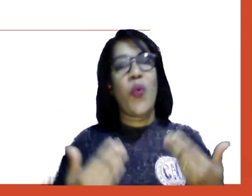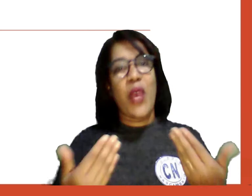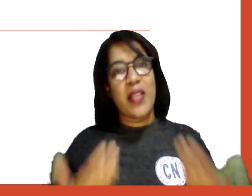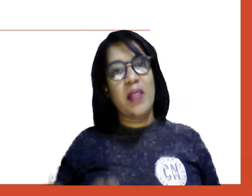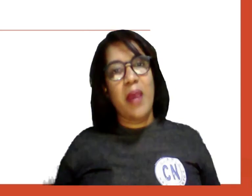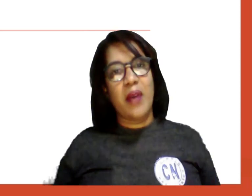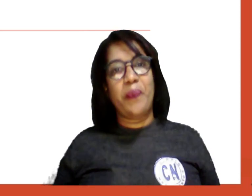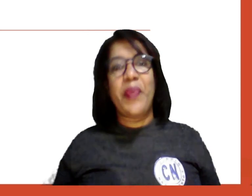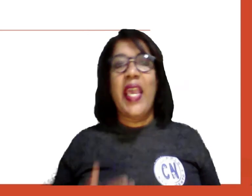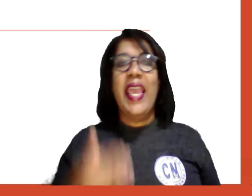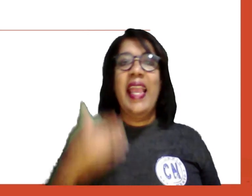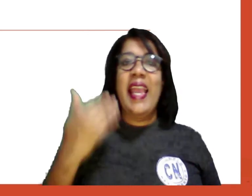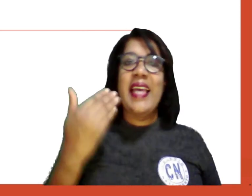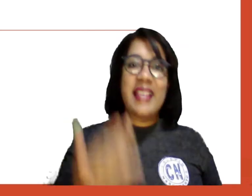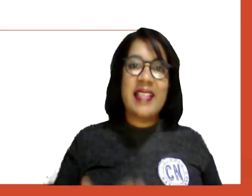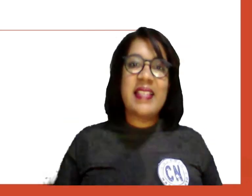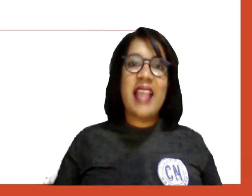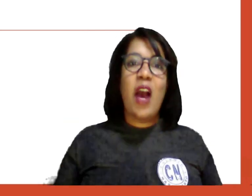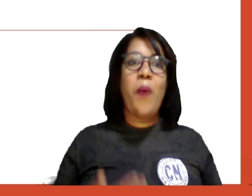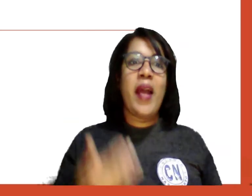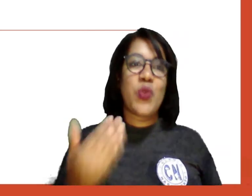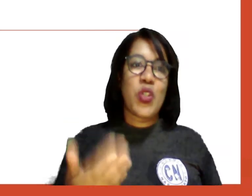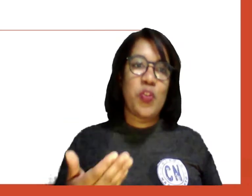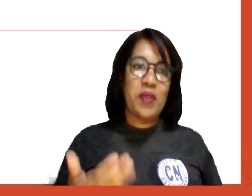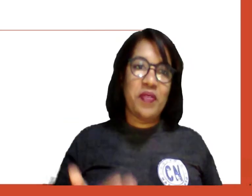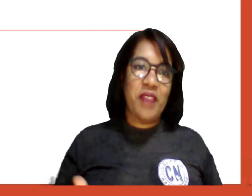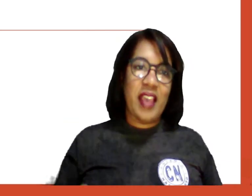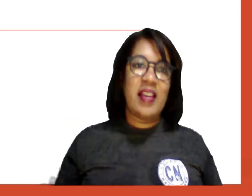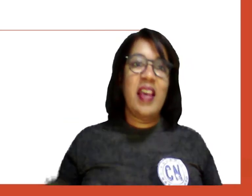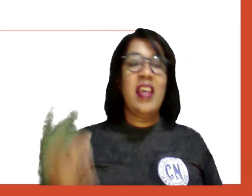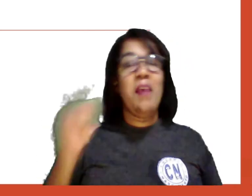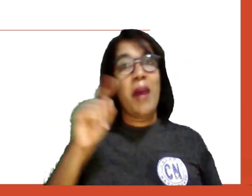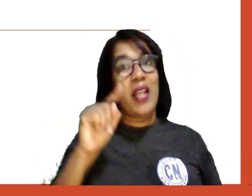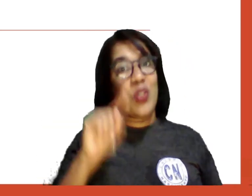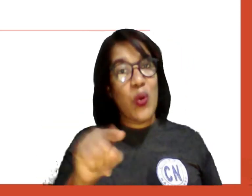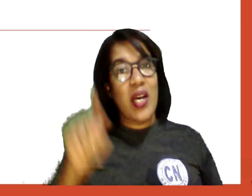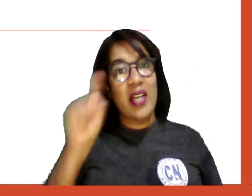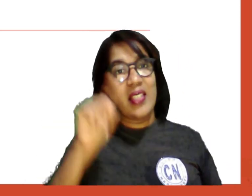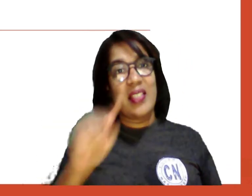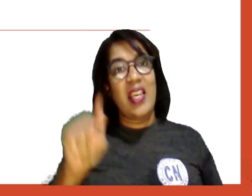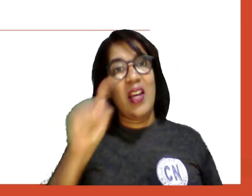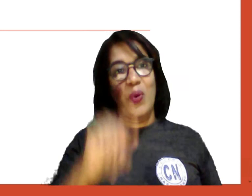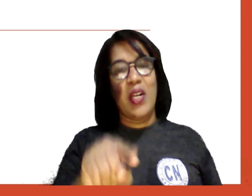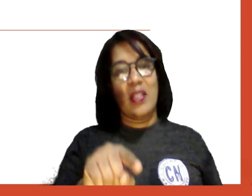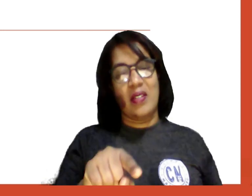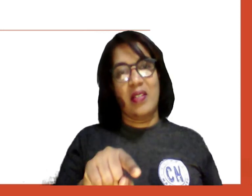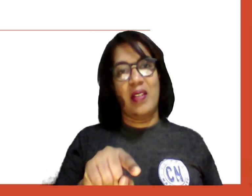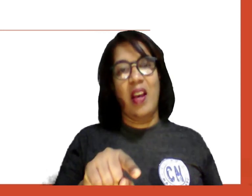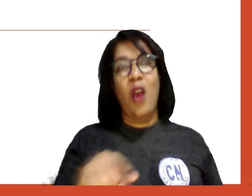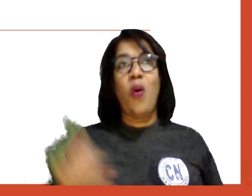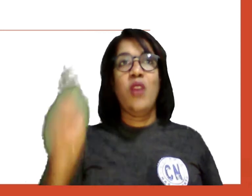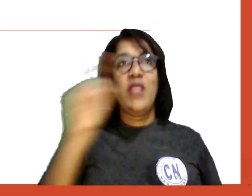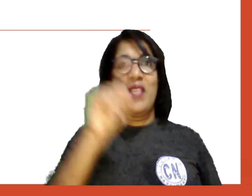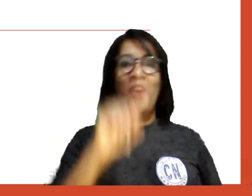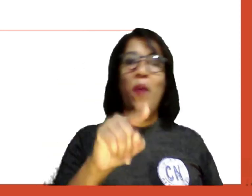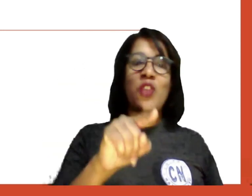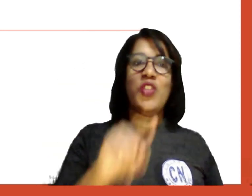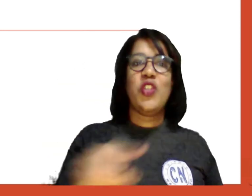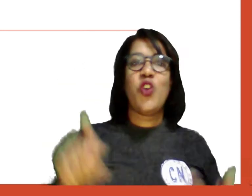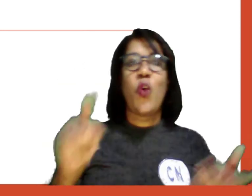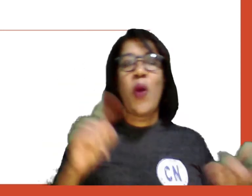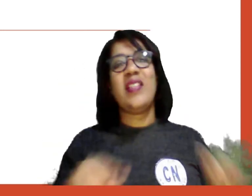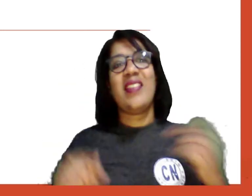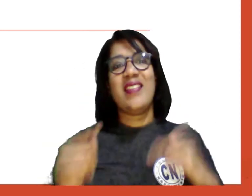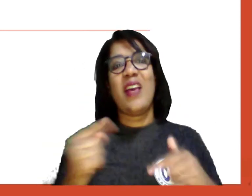relacionando com o conhecimento. Ele é essencial para a sua sobrevivência e para a sua segurança. Quando você vê